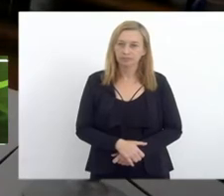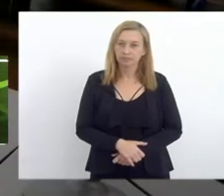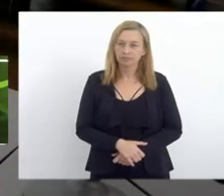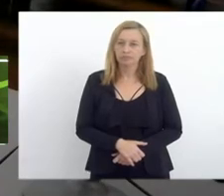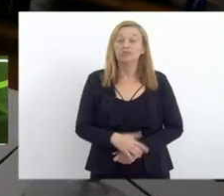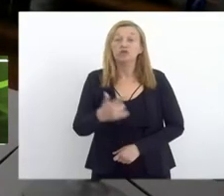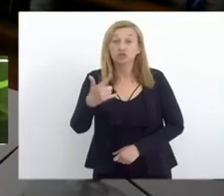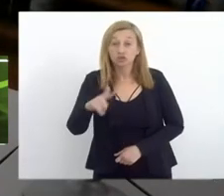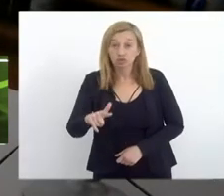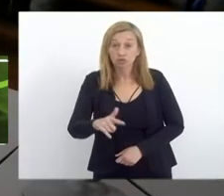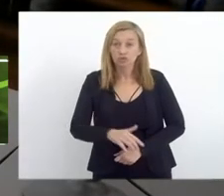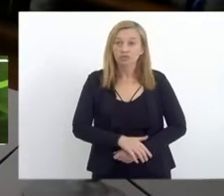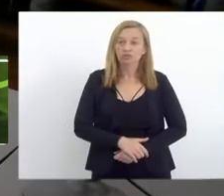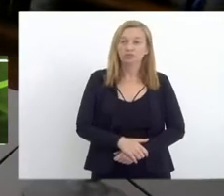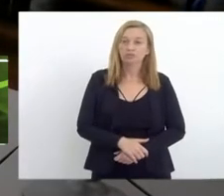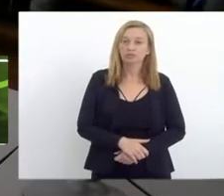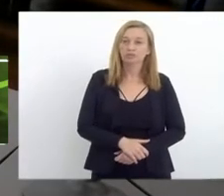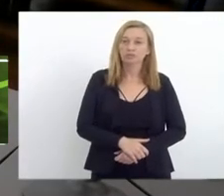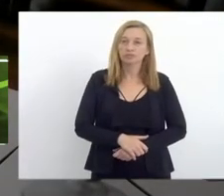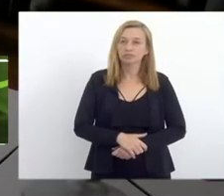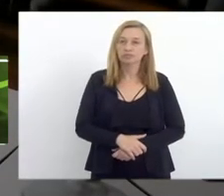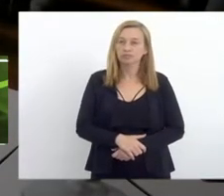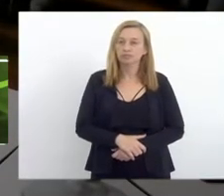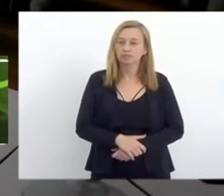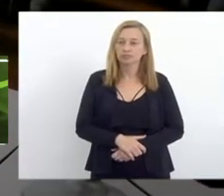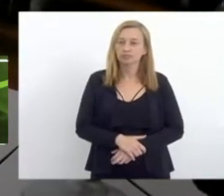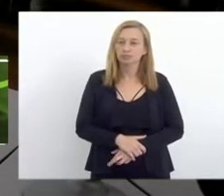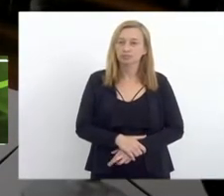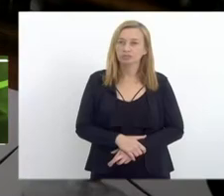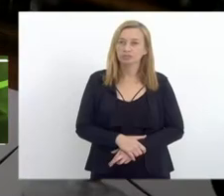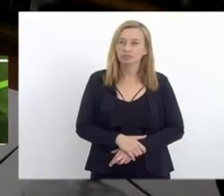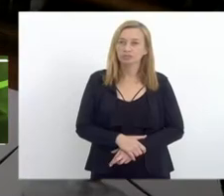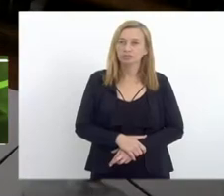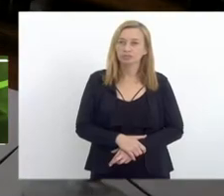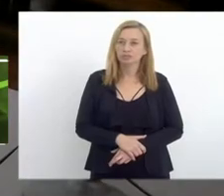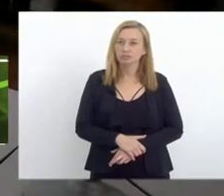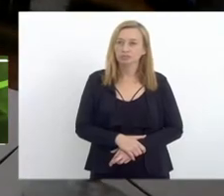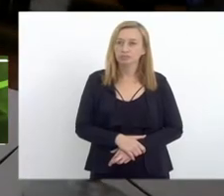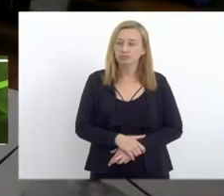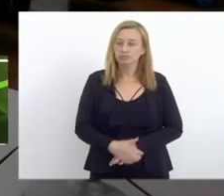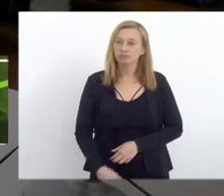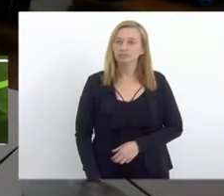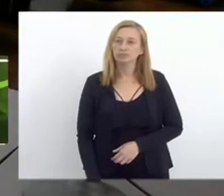Mais uma vez. Ele não está. Mas aí deve ser um problema dele, né?